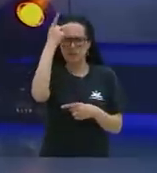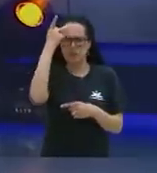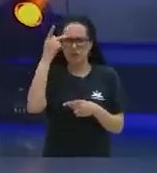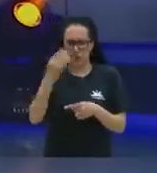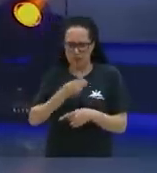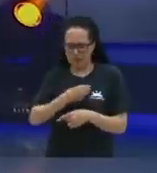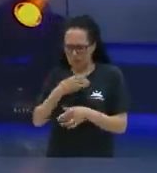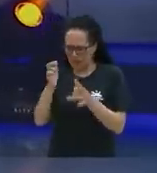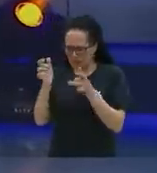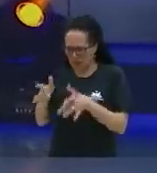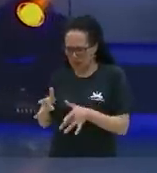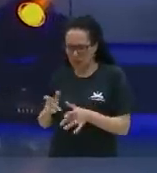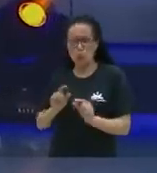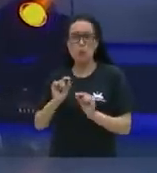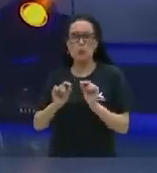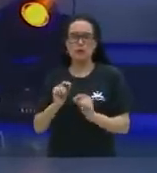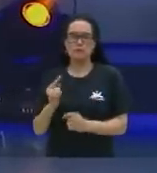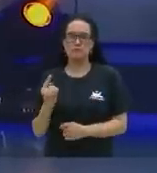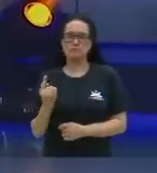Solidão,